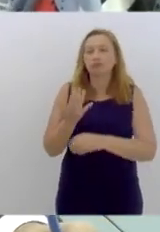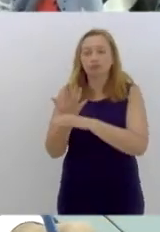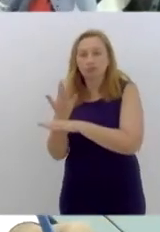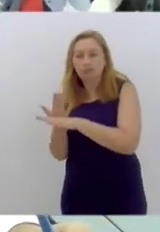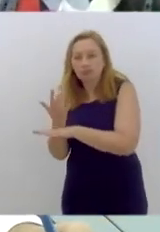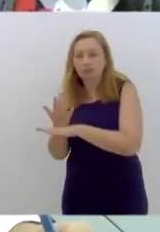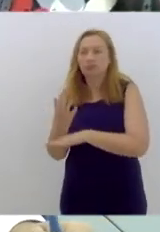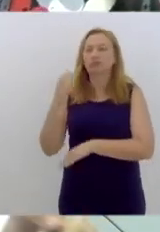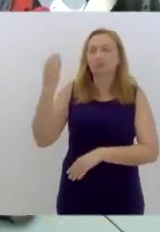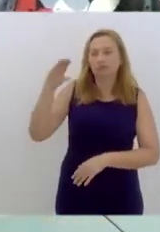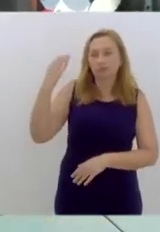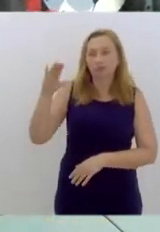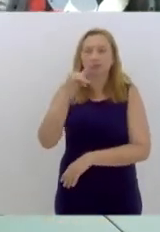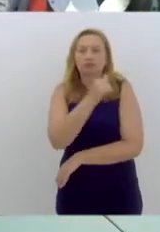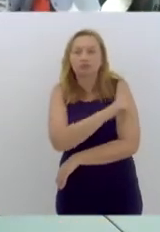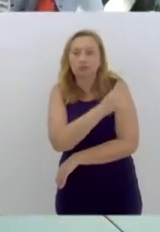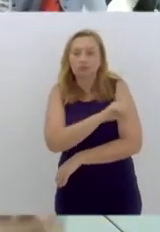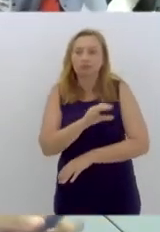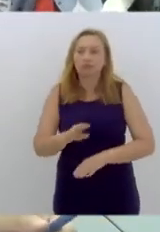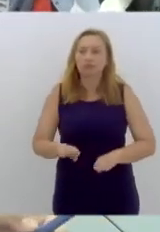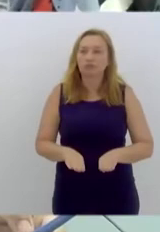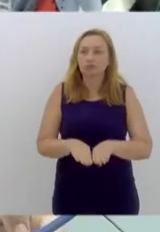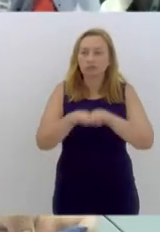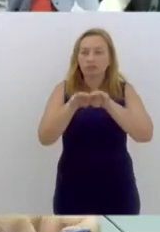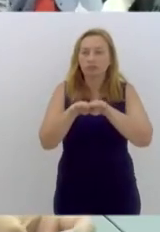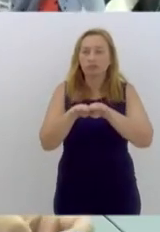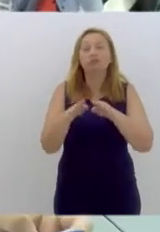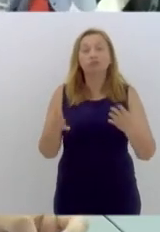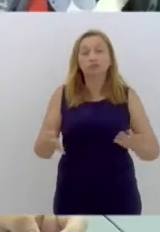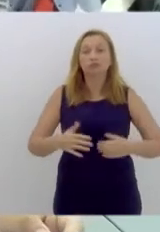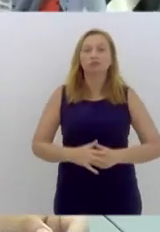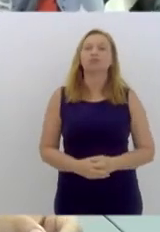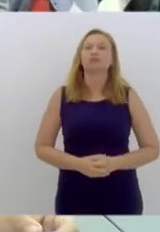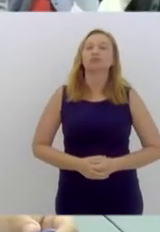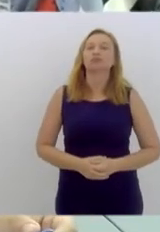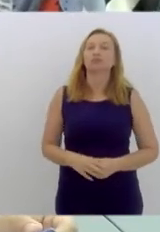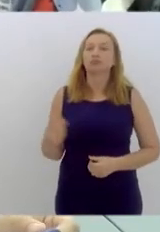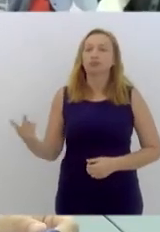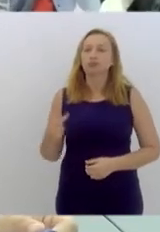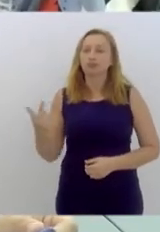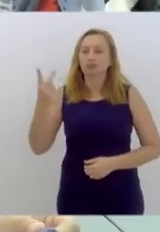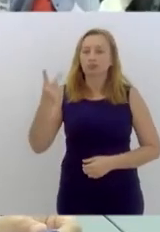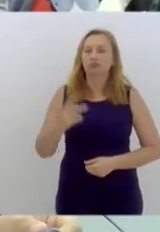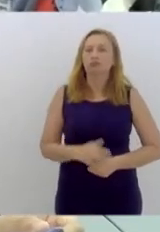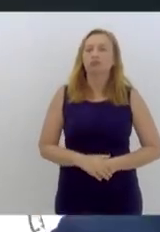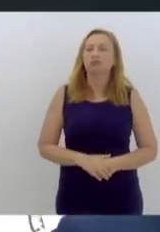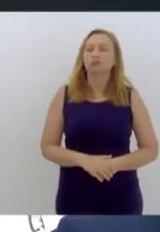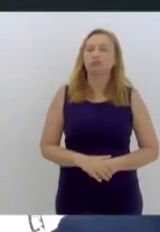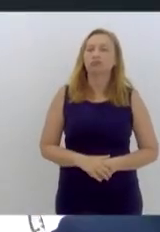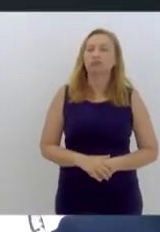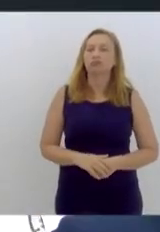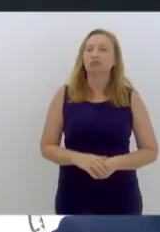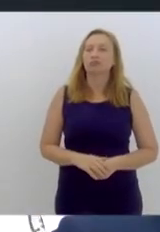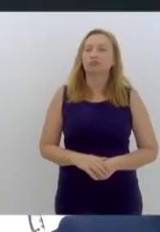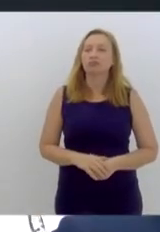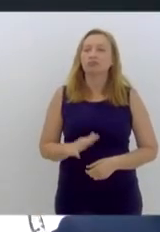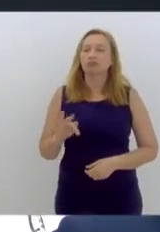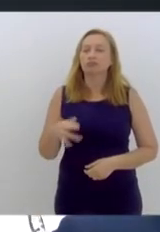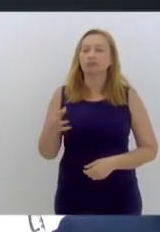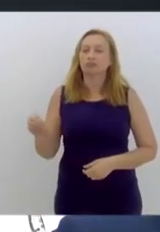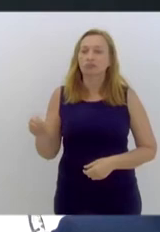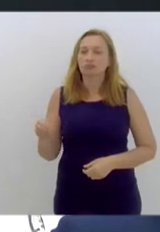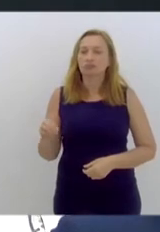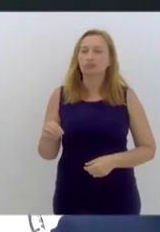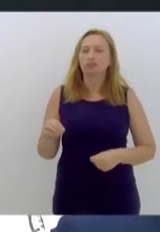que Niterói, que o Rio de Janeiro possam crescer. Ou seja, de uma forma valorizando a equidade. E a promoção da equidade entre